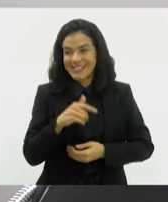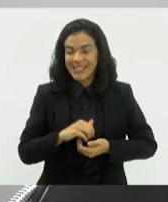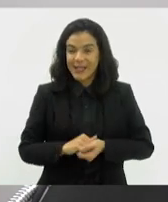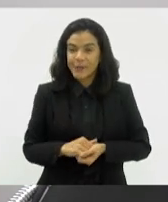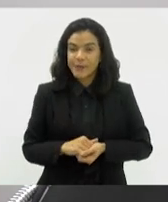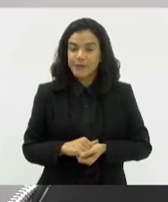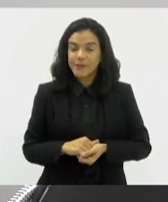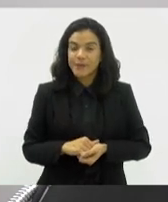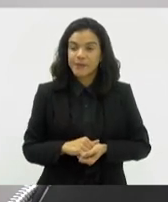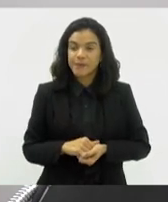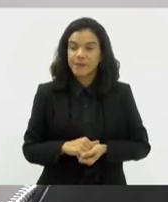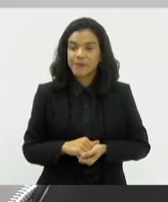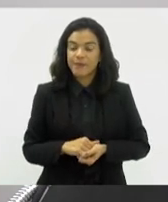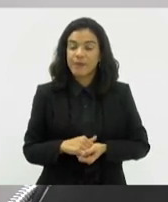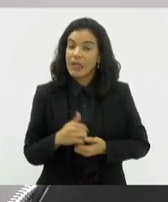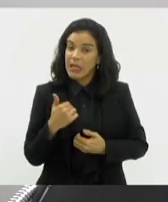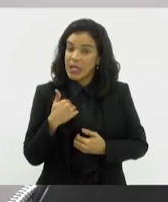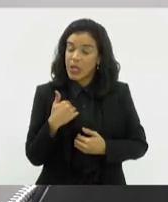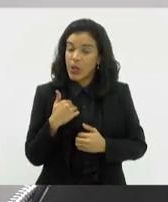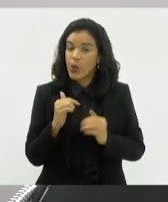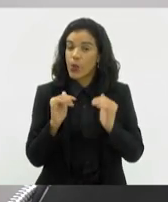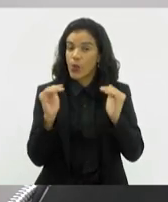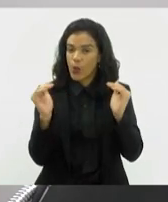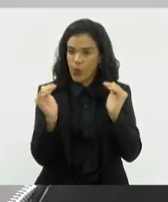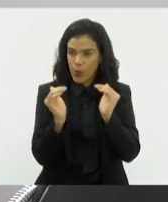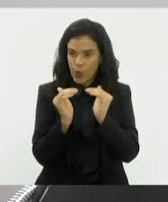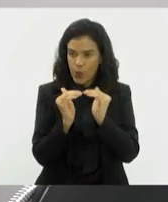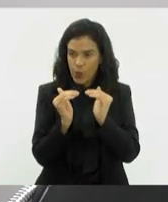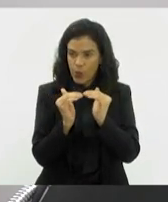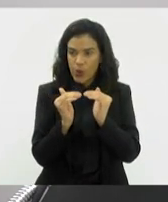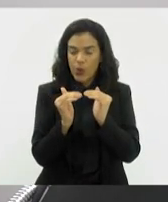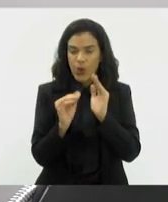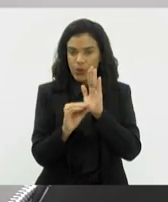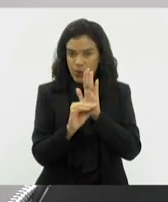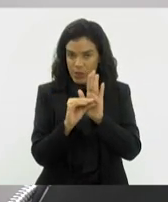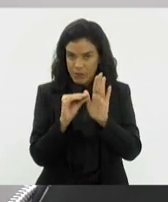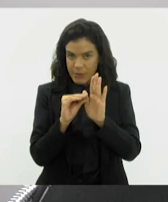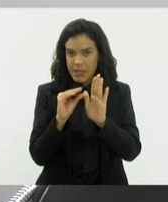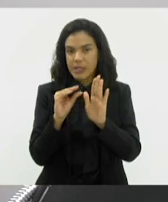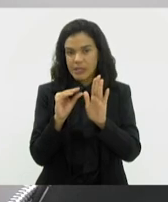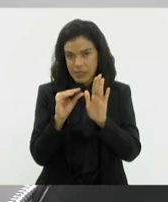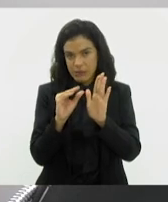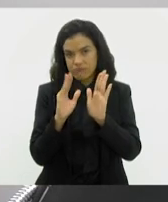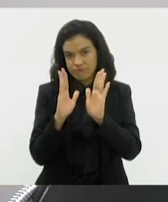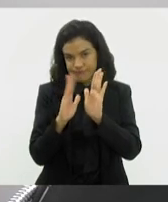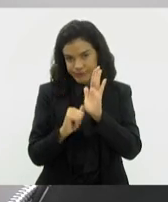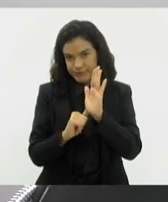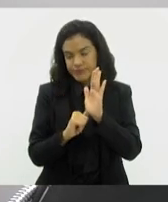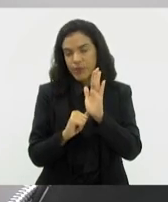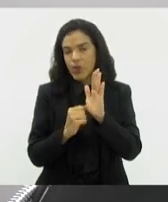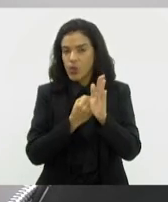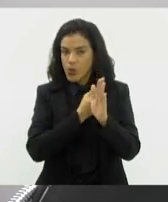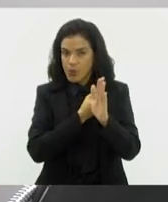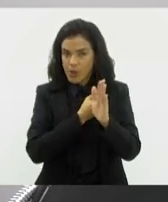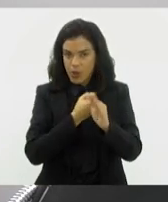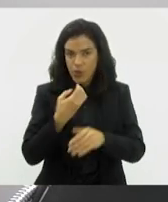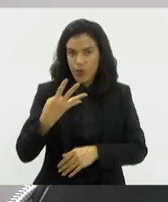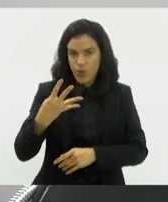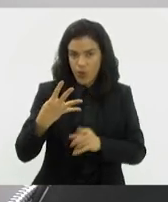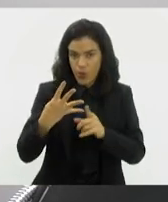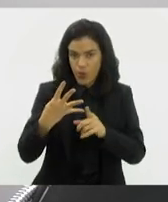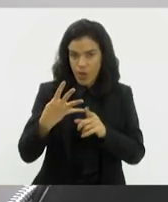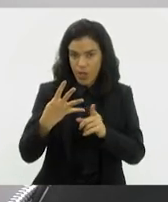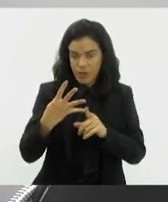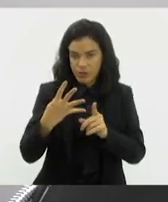Mink, então eu vou concordar com a sua emenda supressiva 4, que o senhor acolheu do relator,